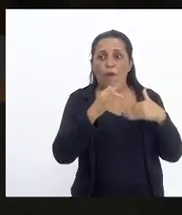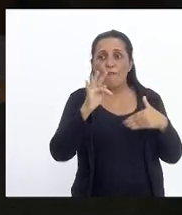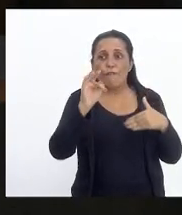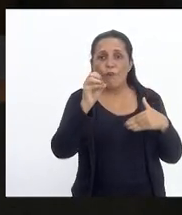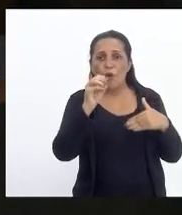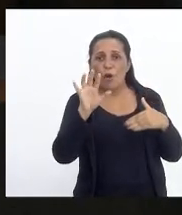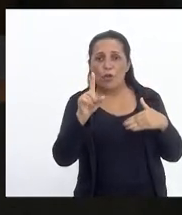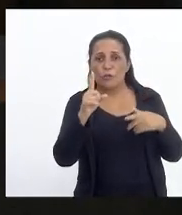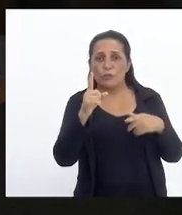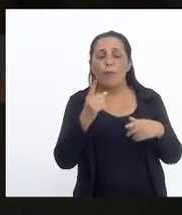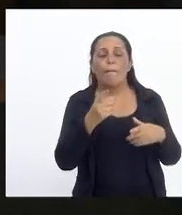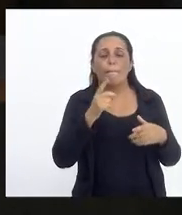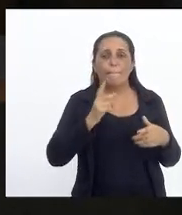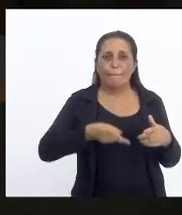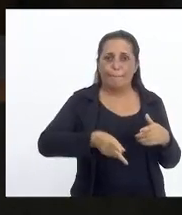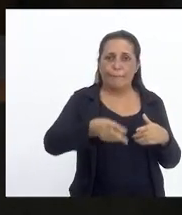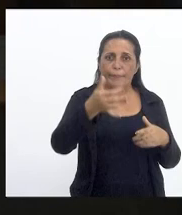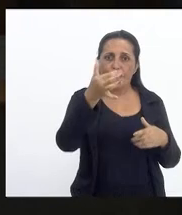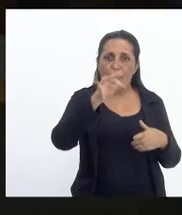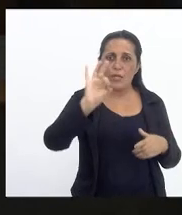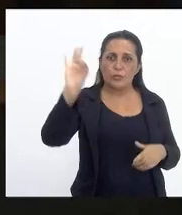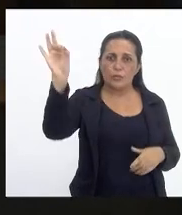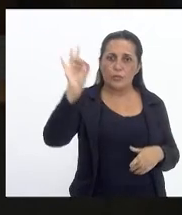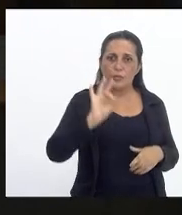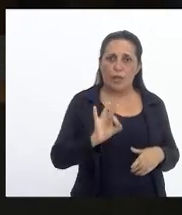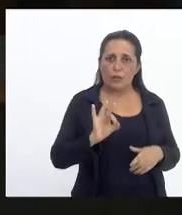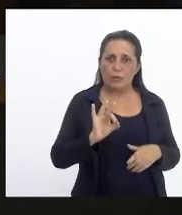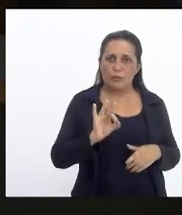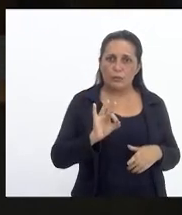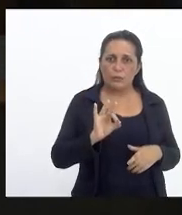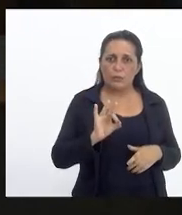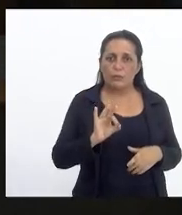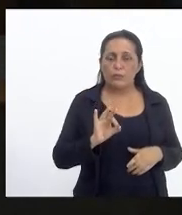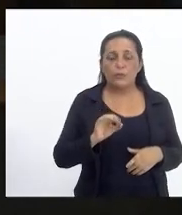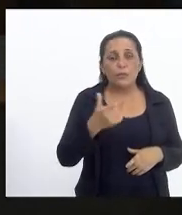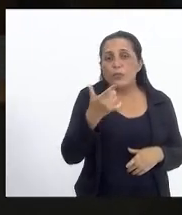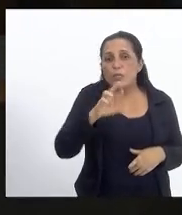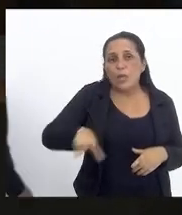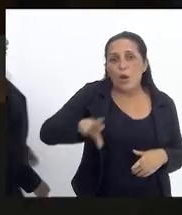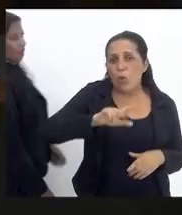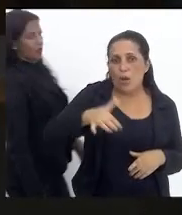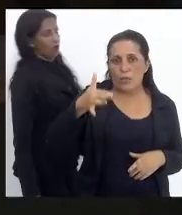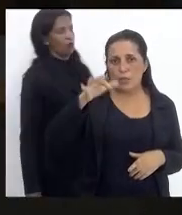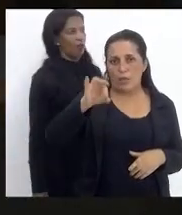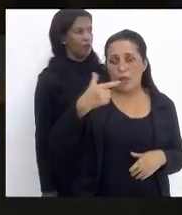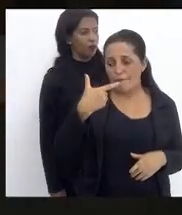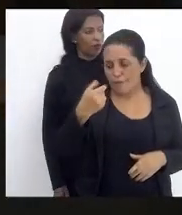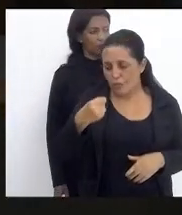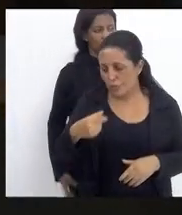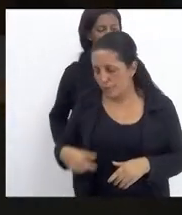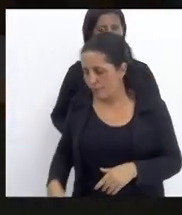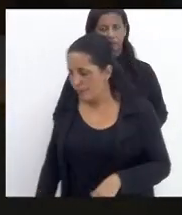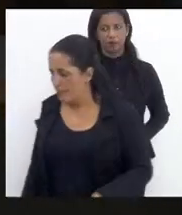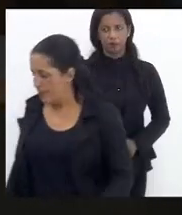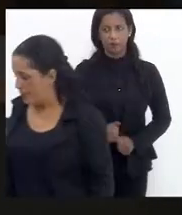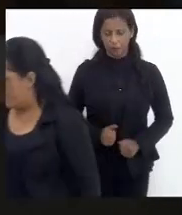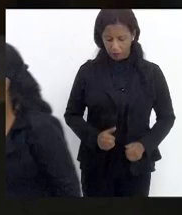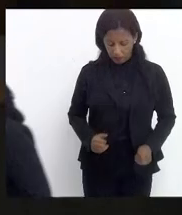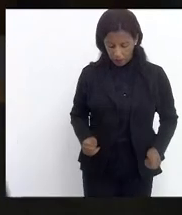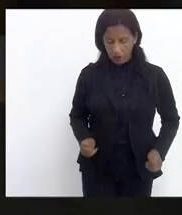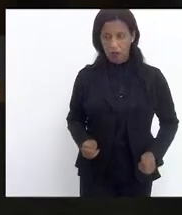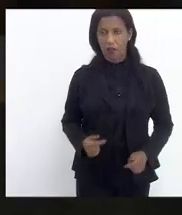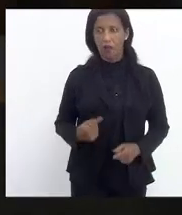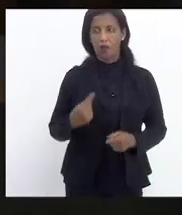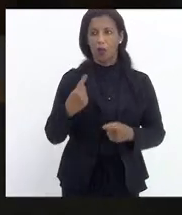cento hora o tempo limite não é 10 o tempo limite é 20 porque é que não pode